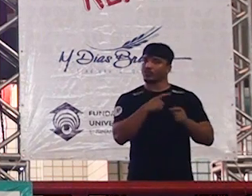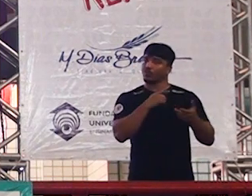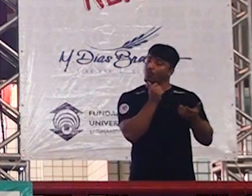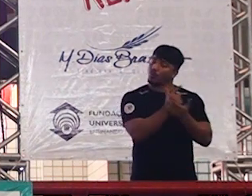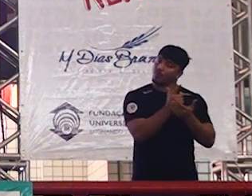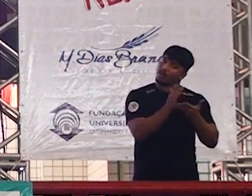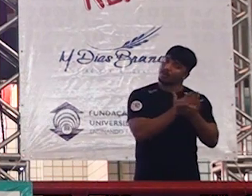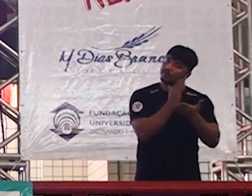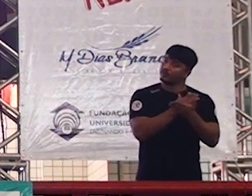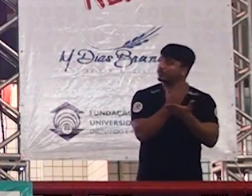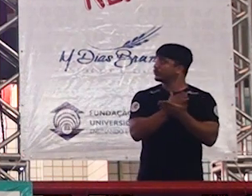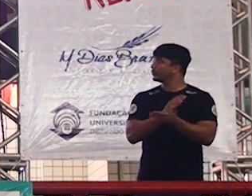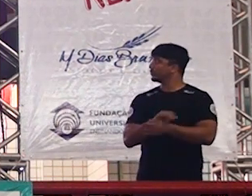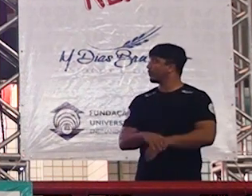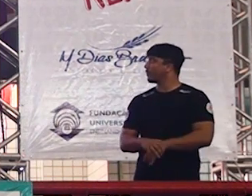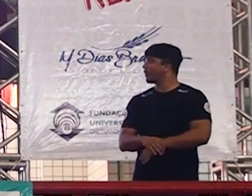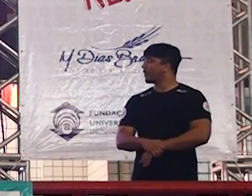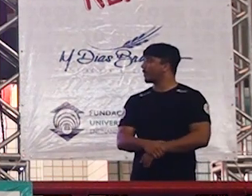uma revista.